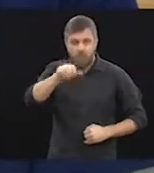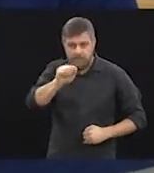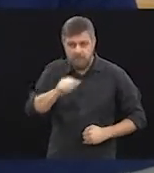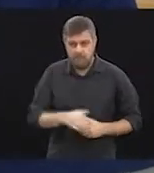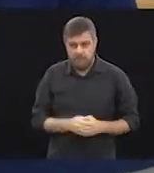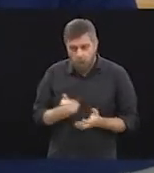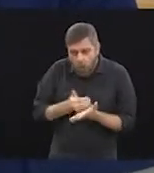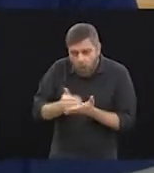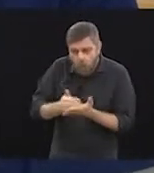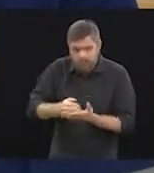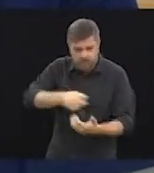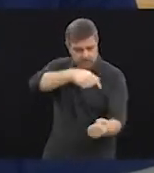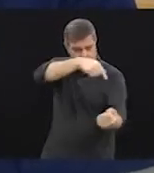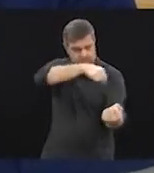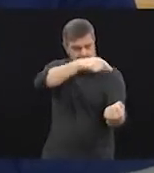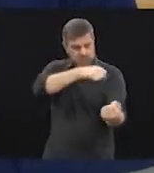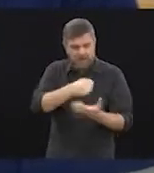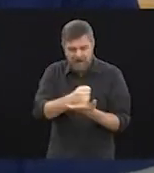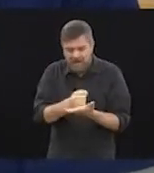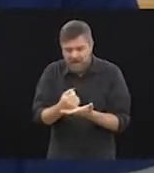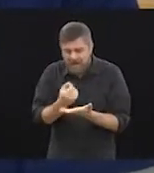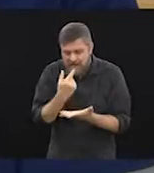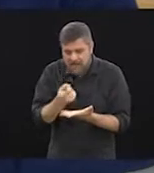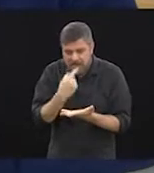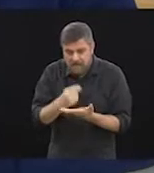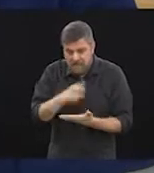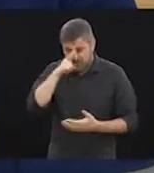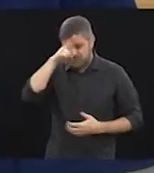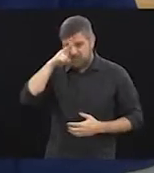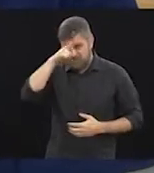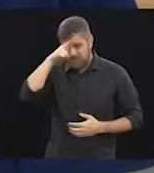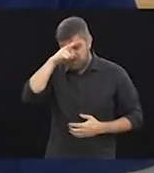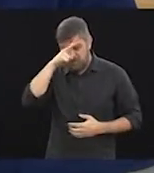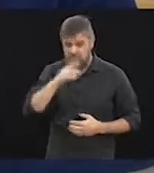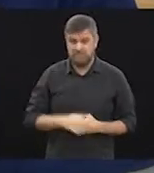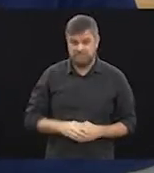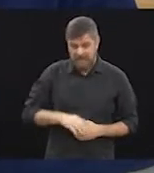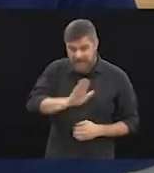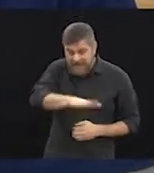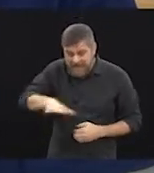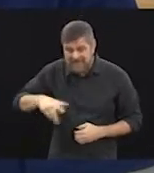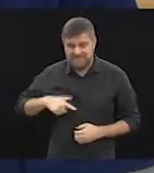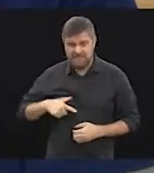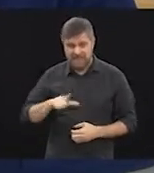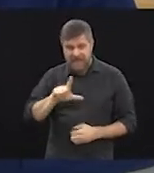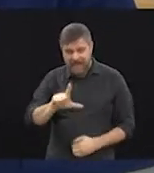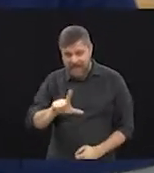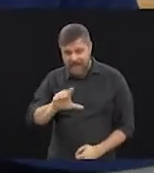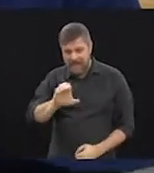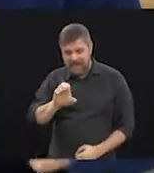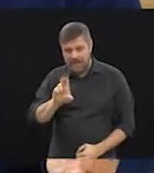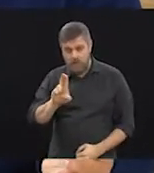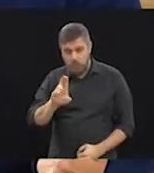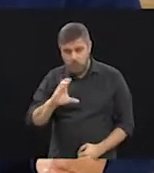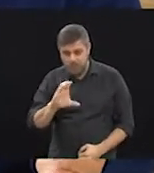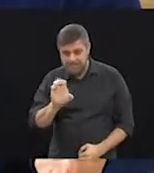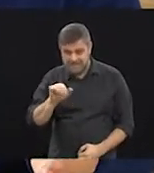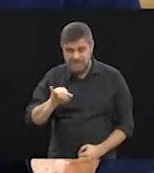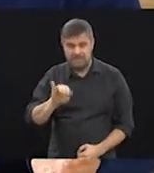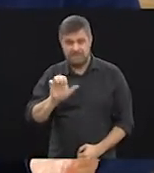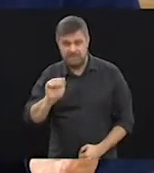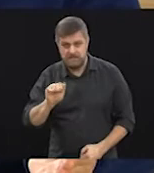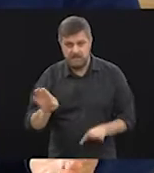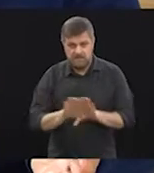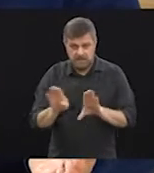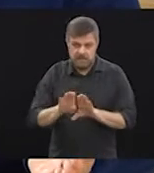tratamentos poliquimioterápicos, seja para a leucemia da infância, que hoje cura mais de 80%, seja nos linfomas,